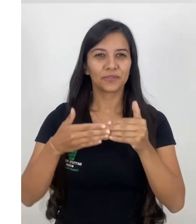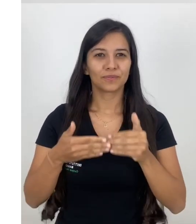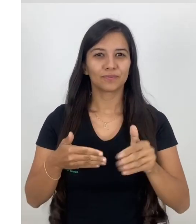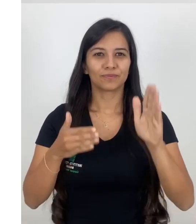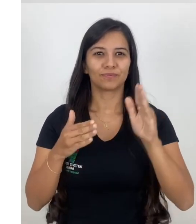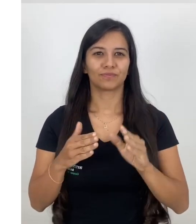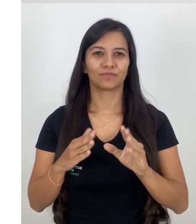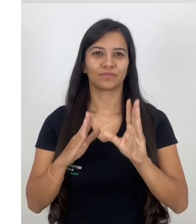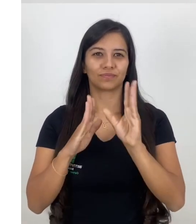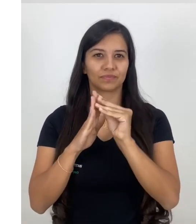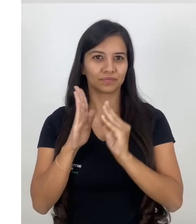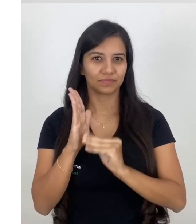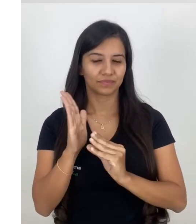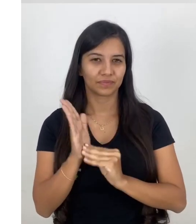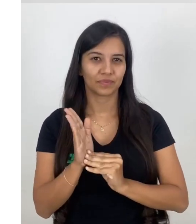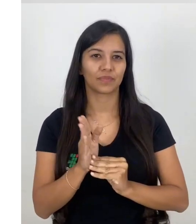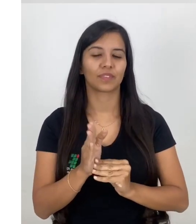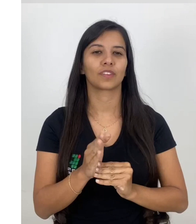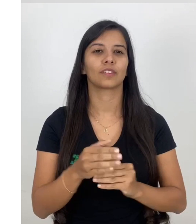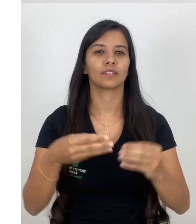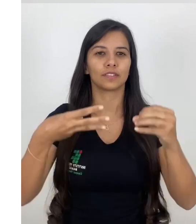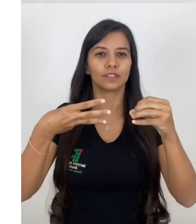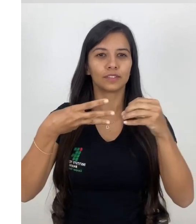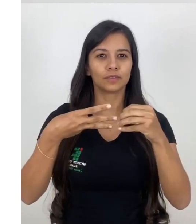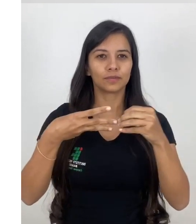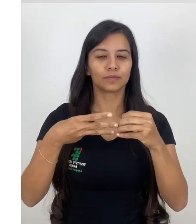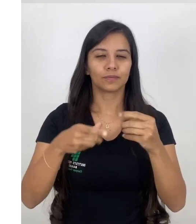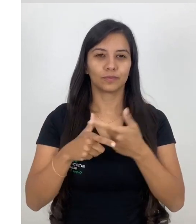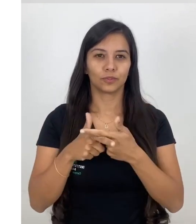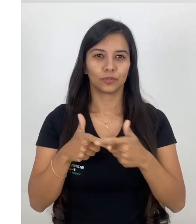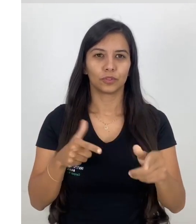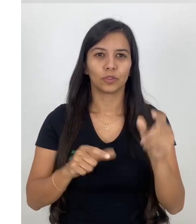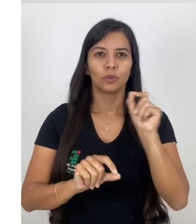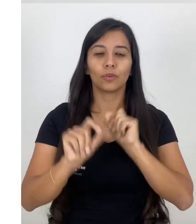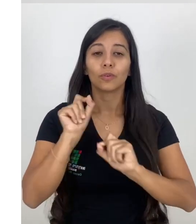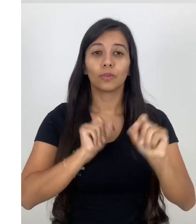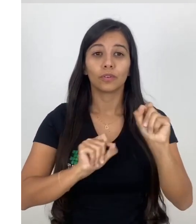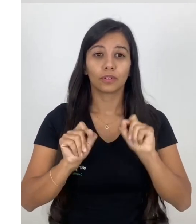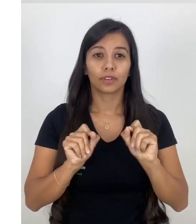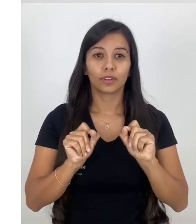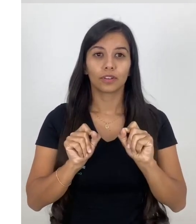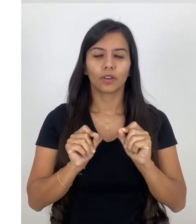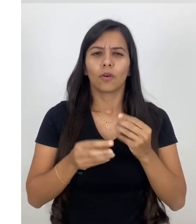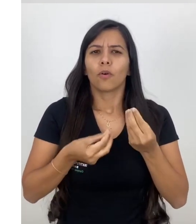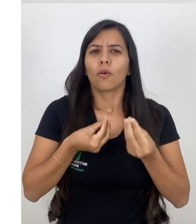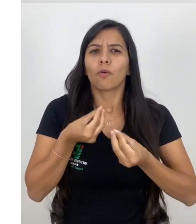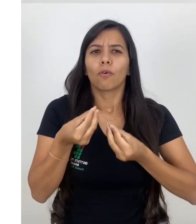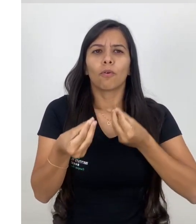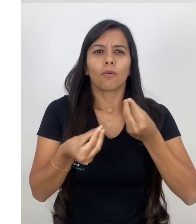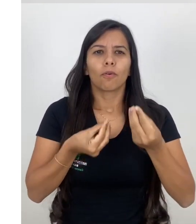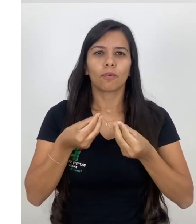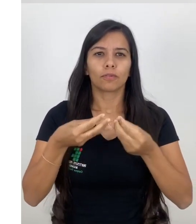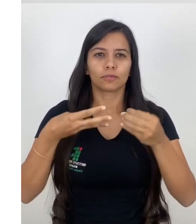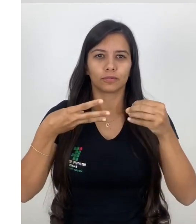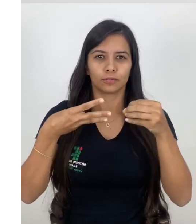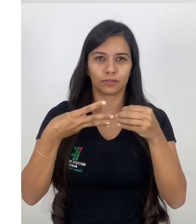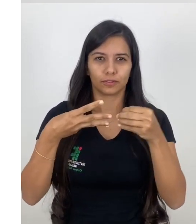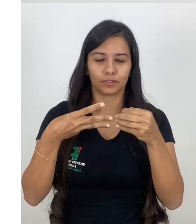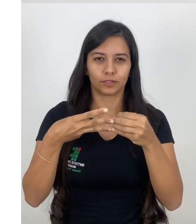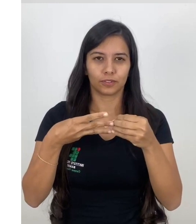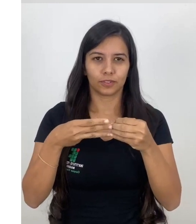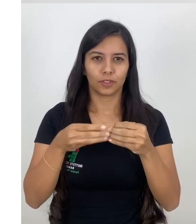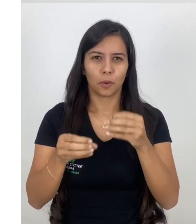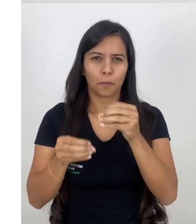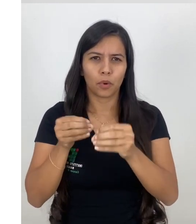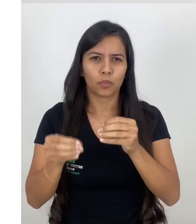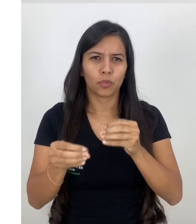Olá, dando sequência ao assunto de divisão celular, que nada mais é no modo como as